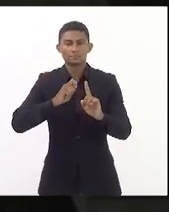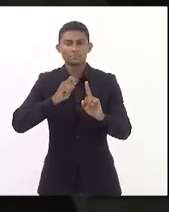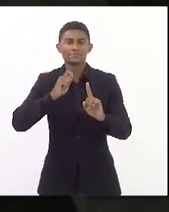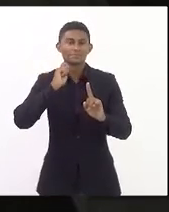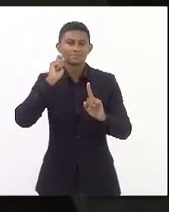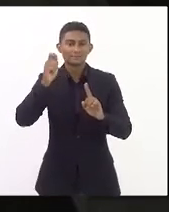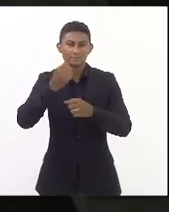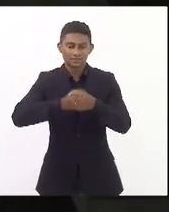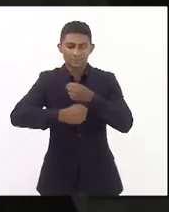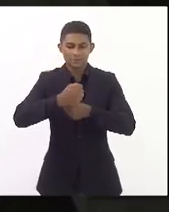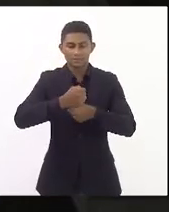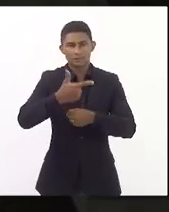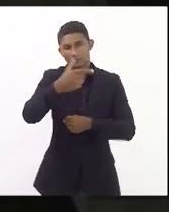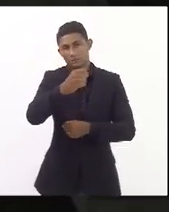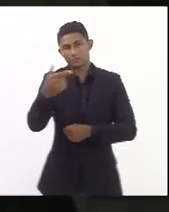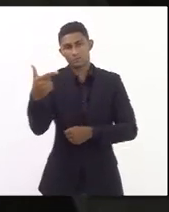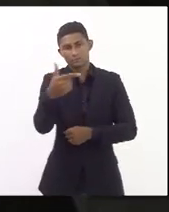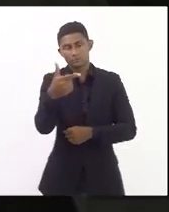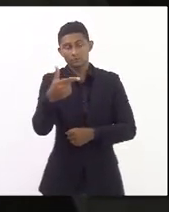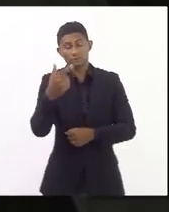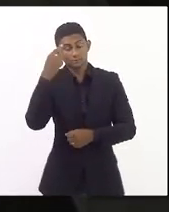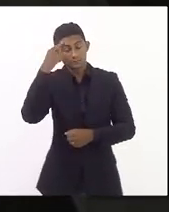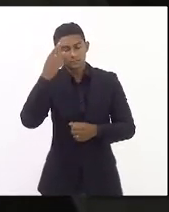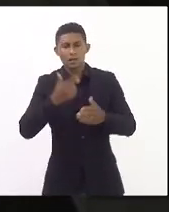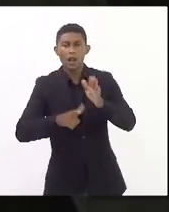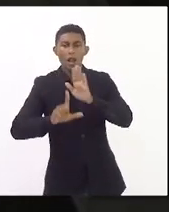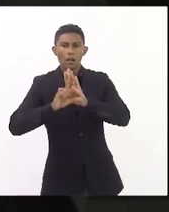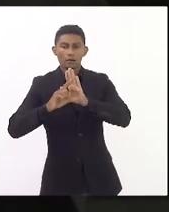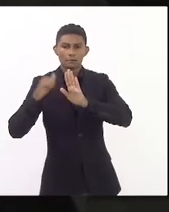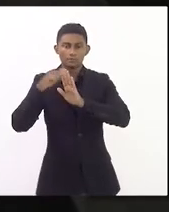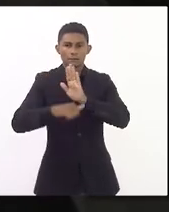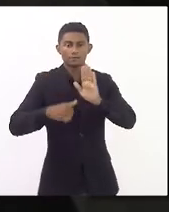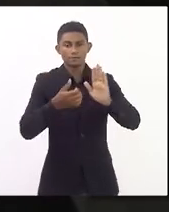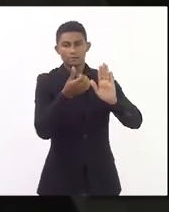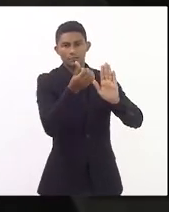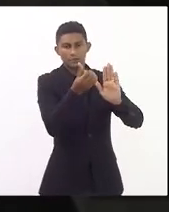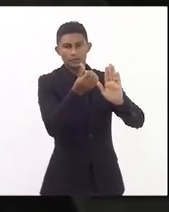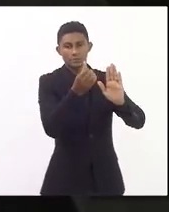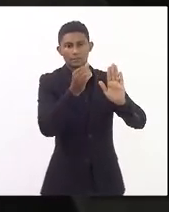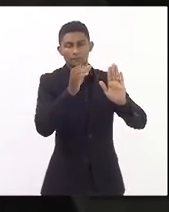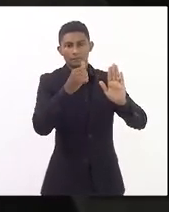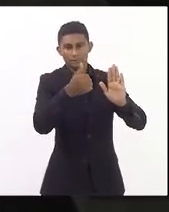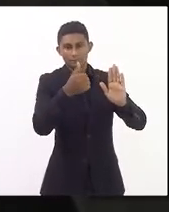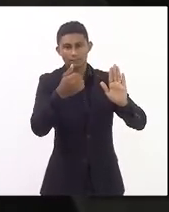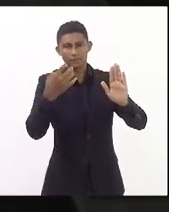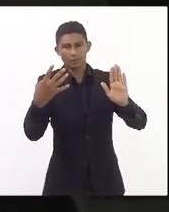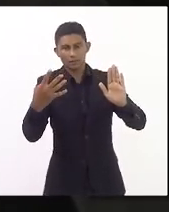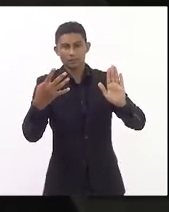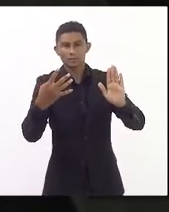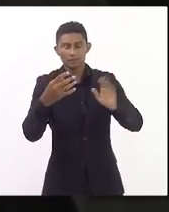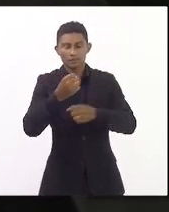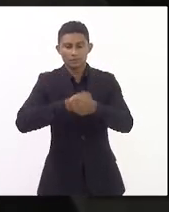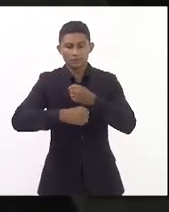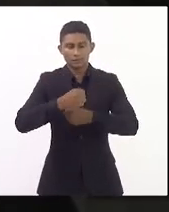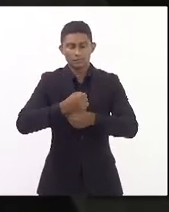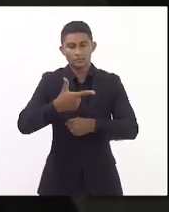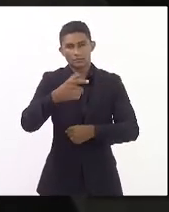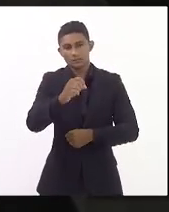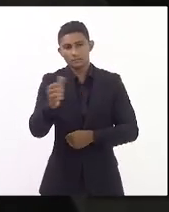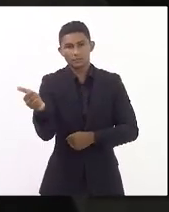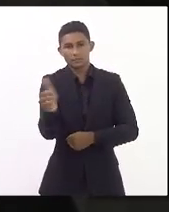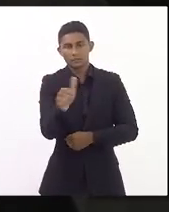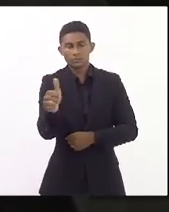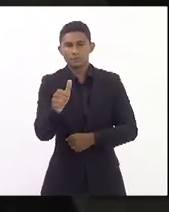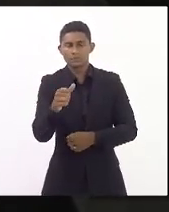22, que alterou a lei original 6.114 de 2011, que criou